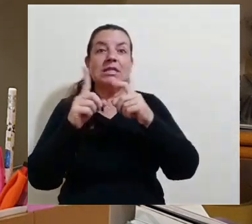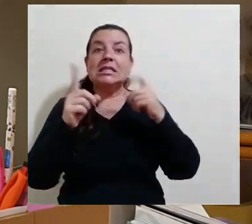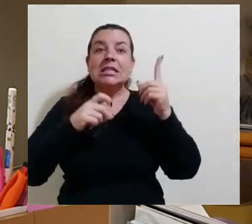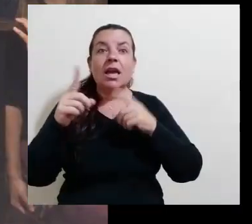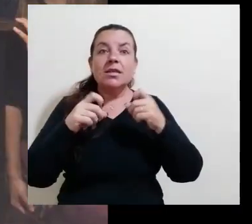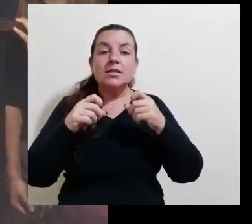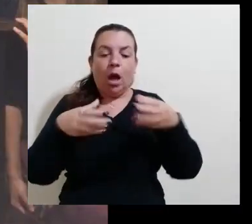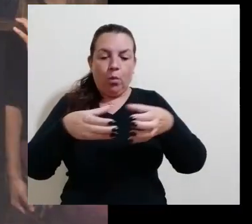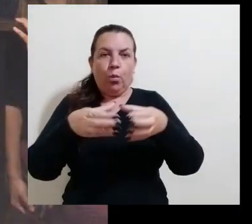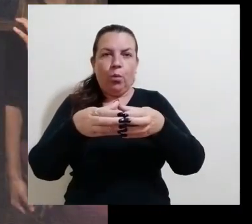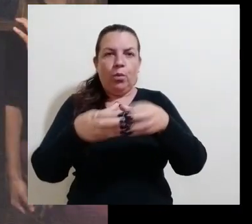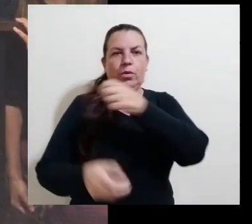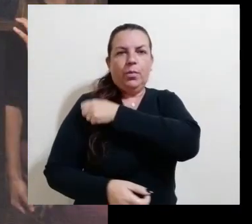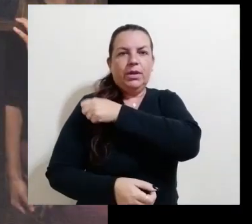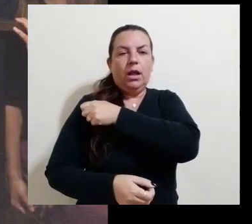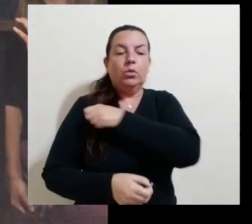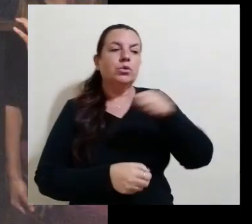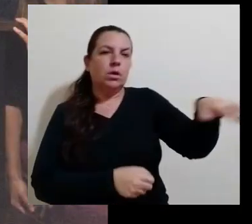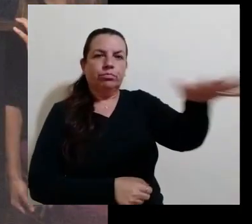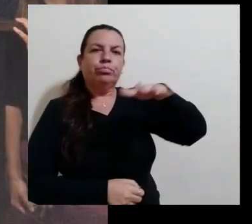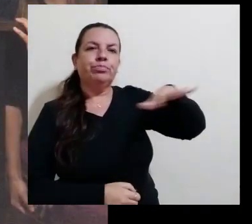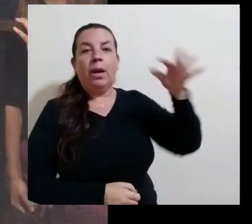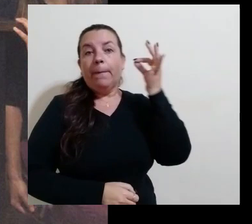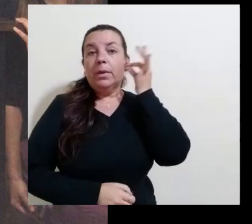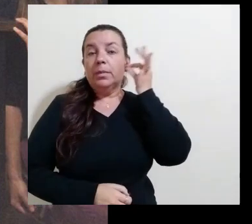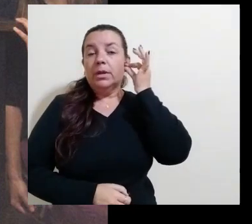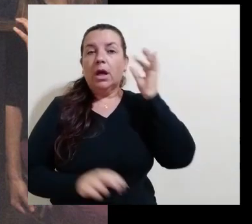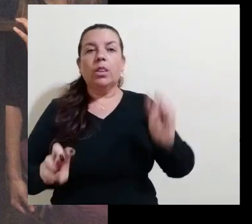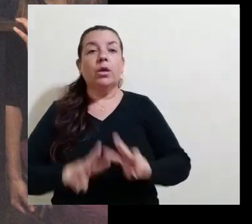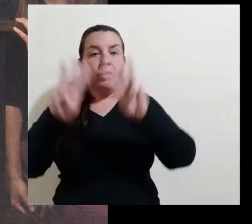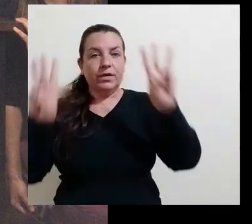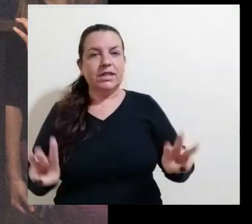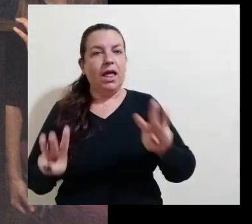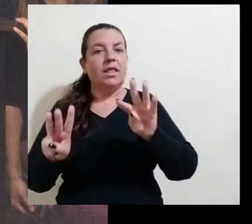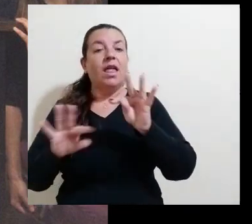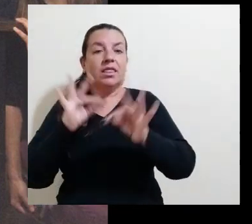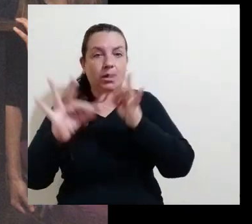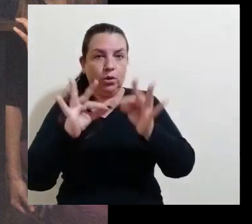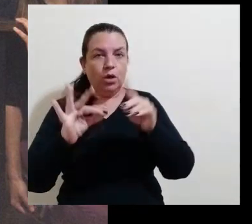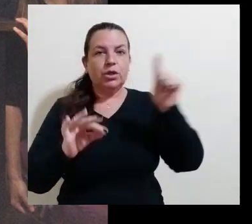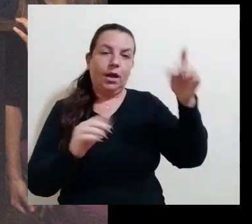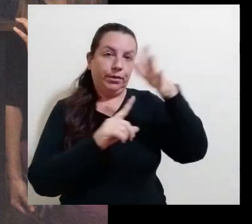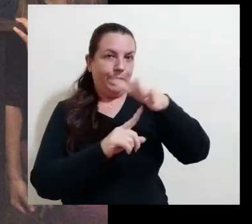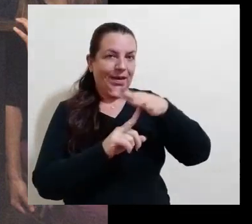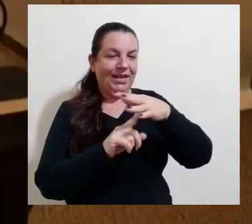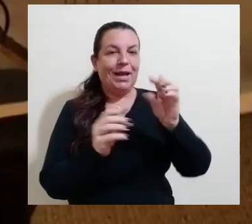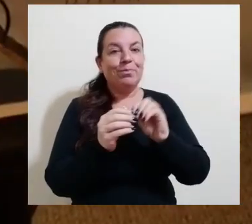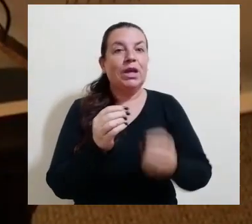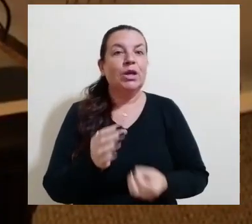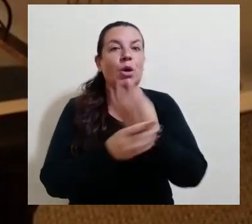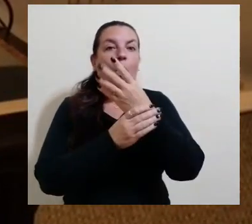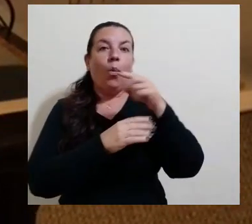a ciência um grupo de alunos do campus de ponta grossa da universidade tecnológica federal do paraná criou